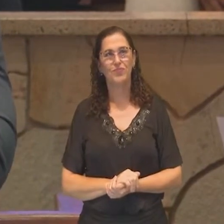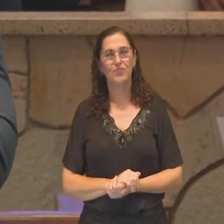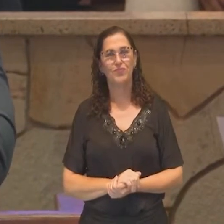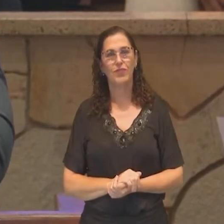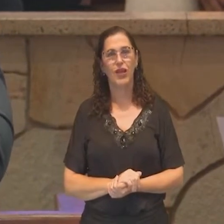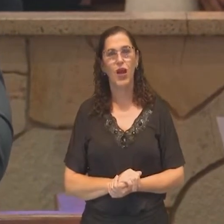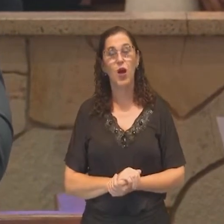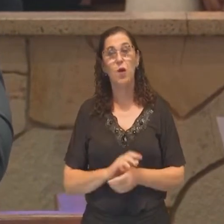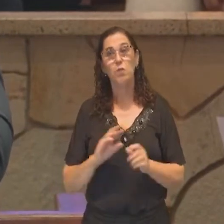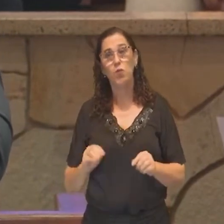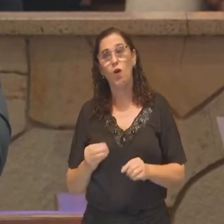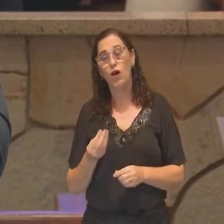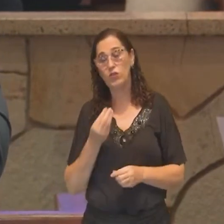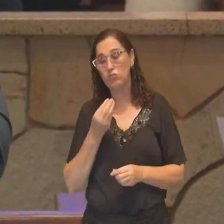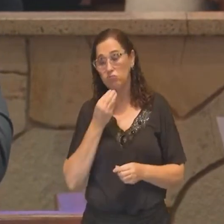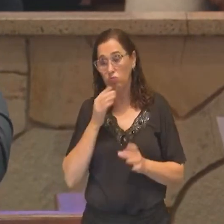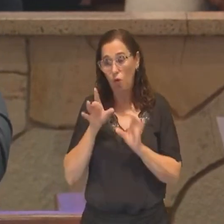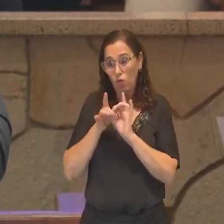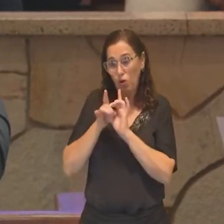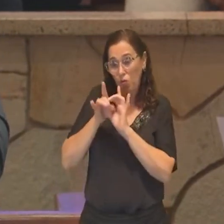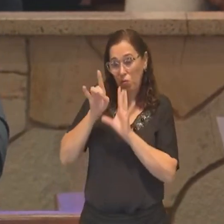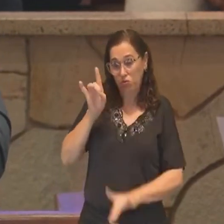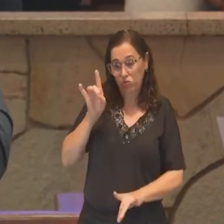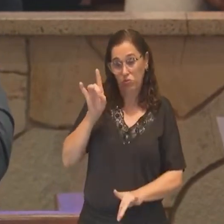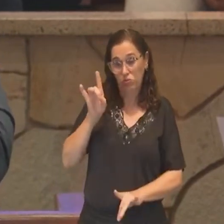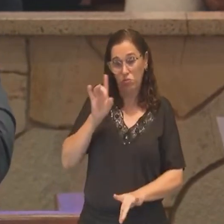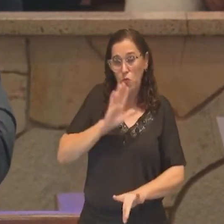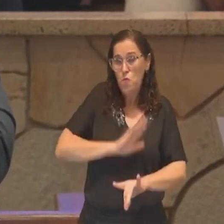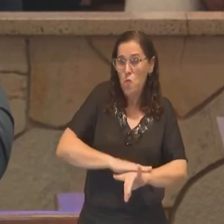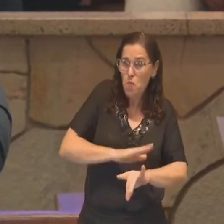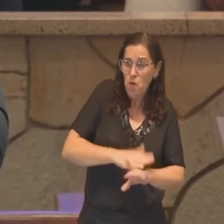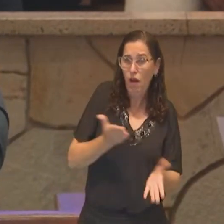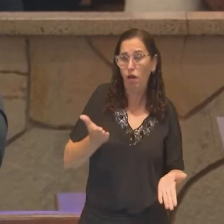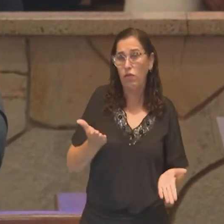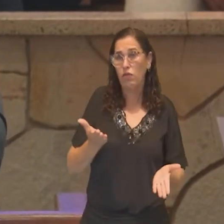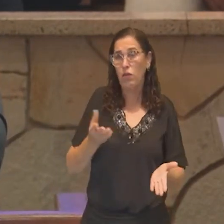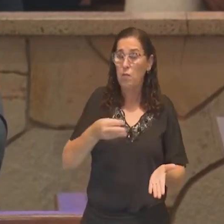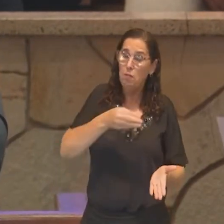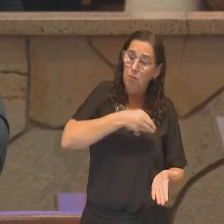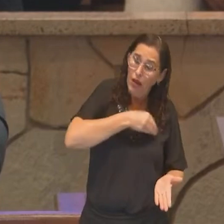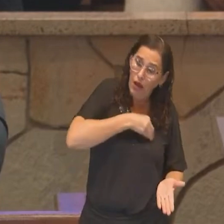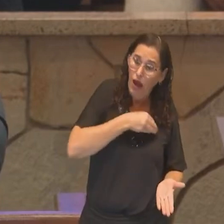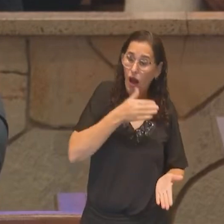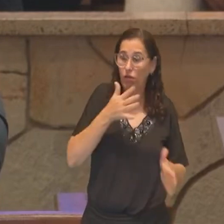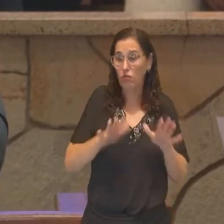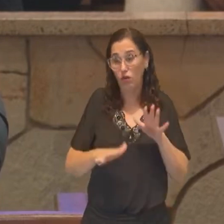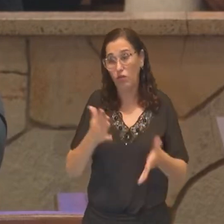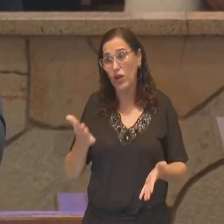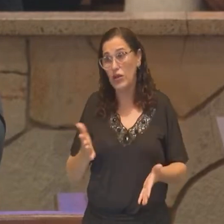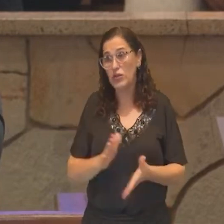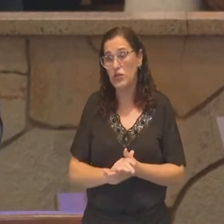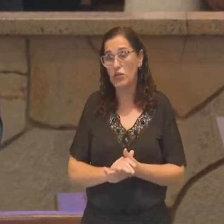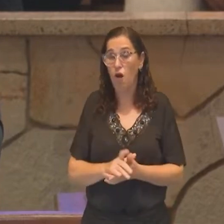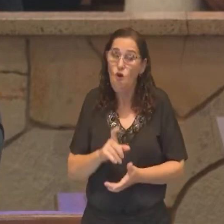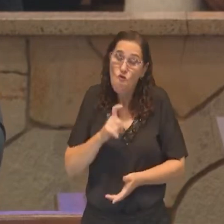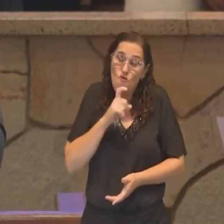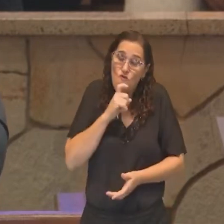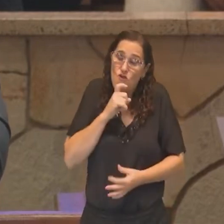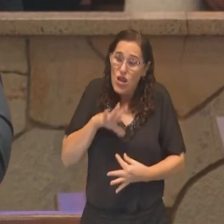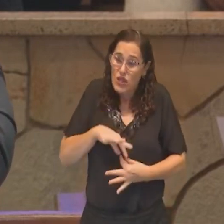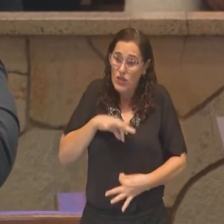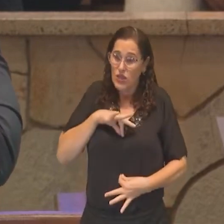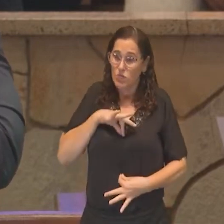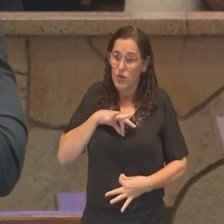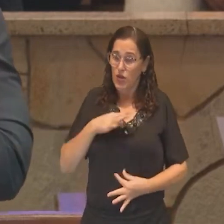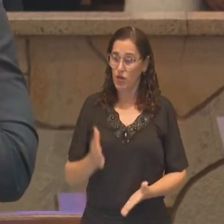Pode ser que a sua comunhão foi quebrada por alguma situação, algum pecado, frieza